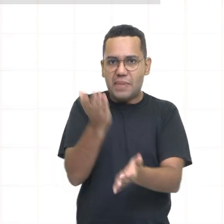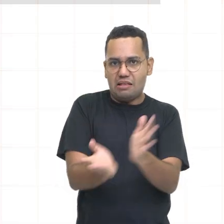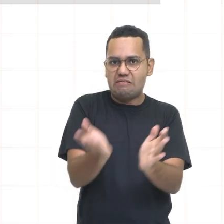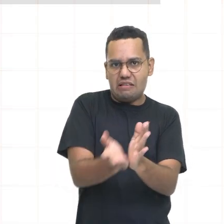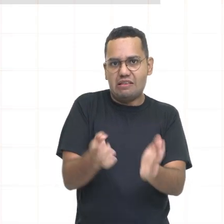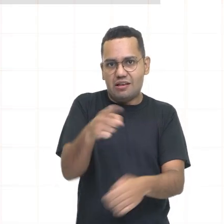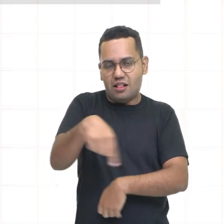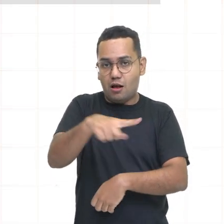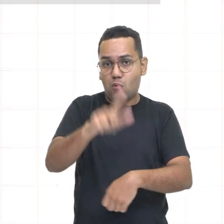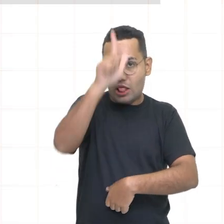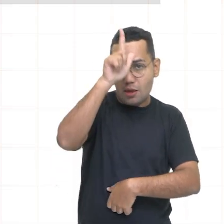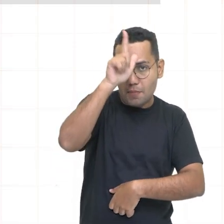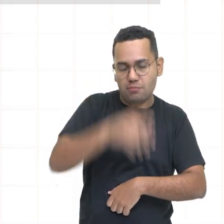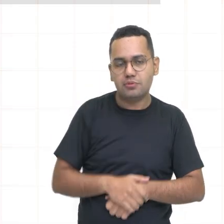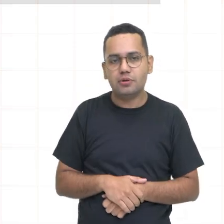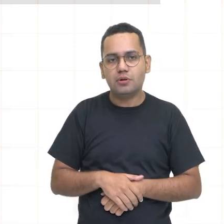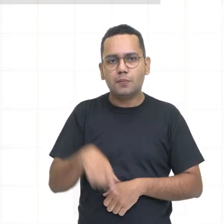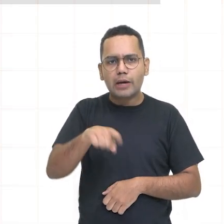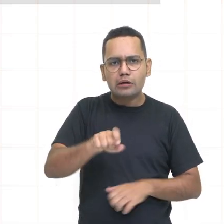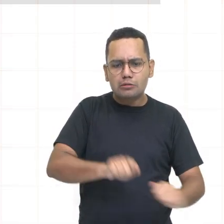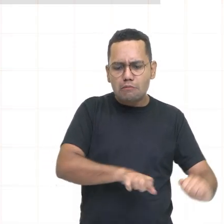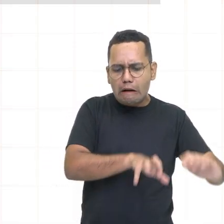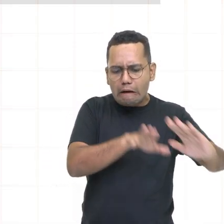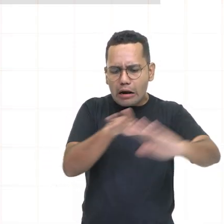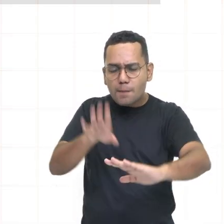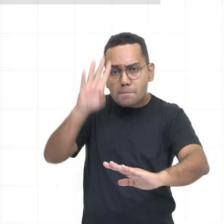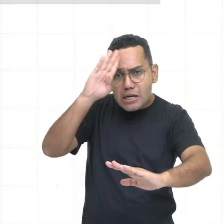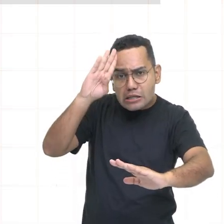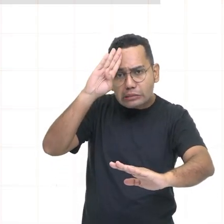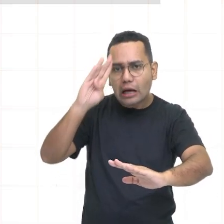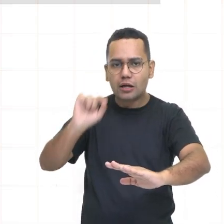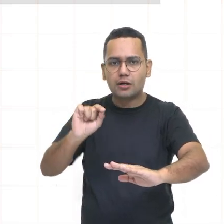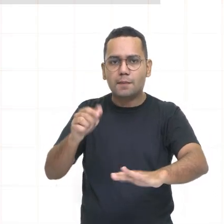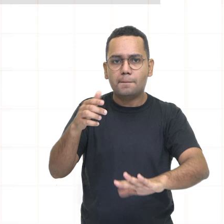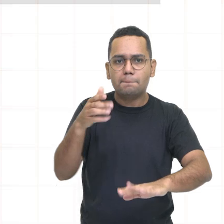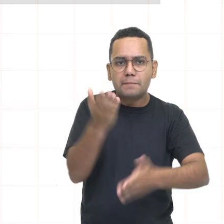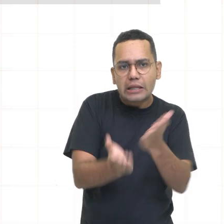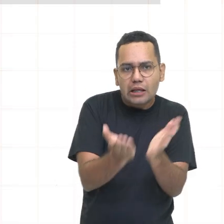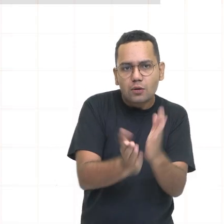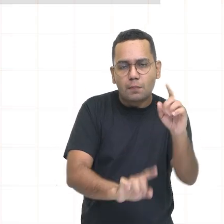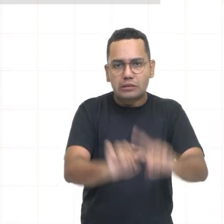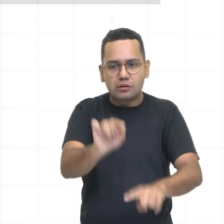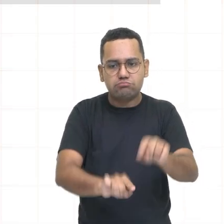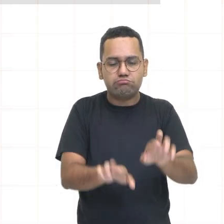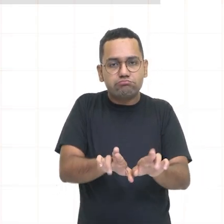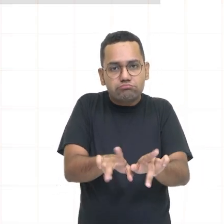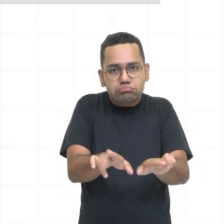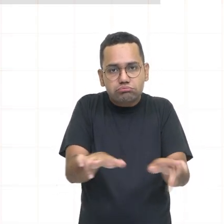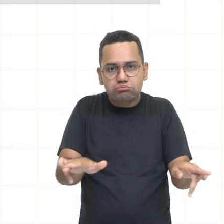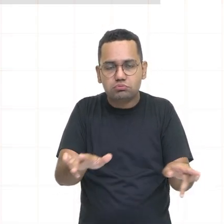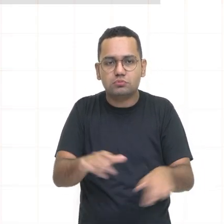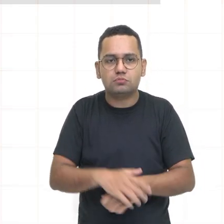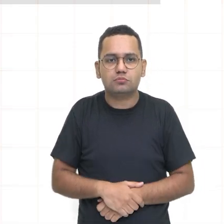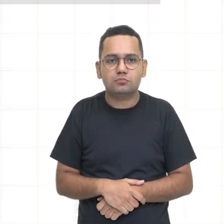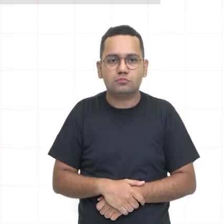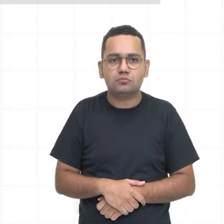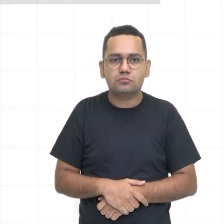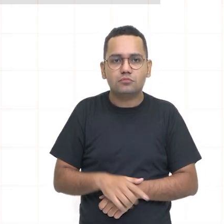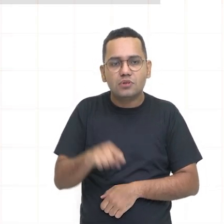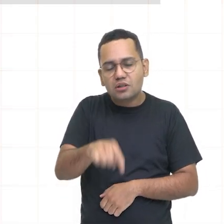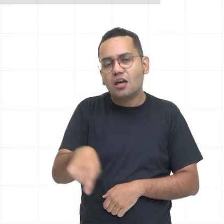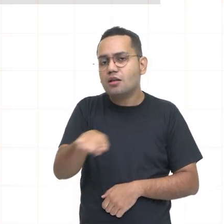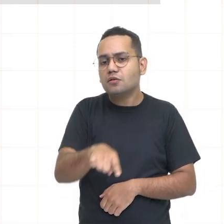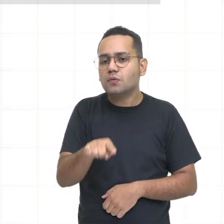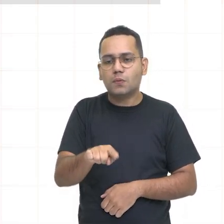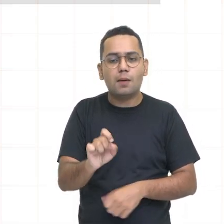esse exército ali cercado, eles teriam esses suprimentos cortados e claro, levariam a sua futura